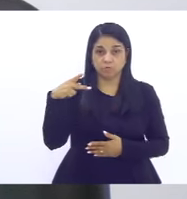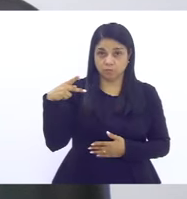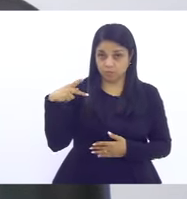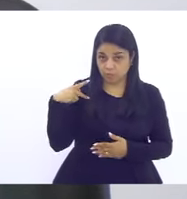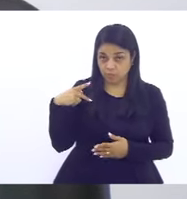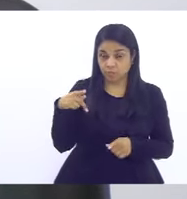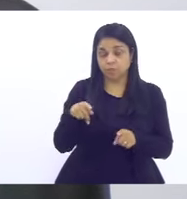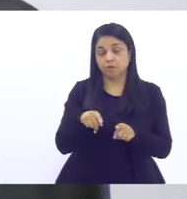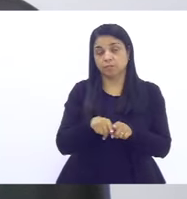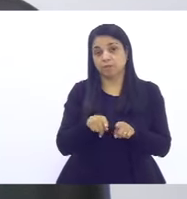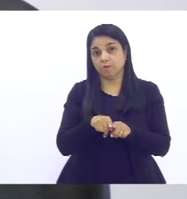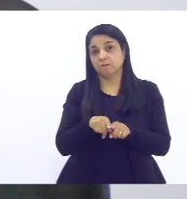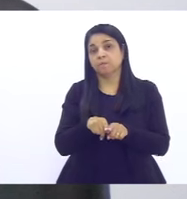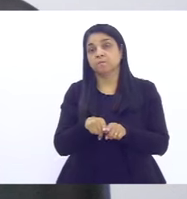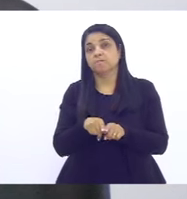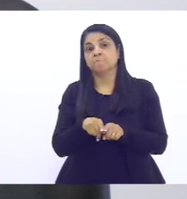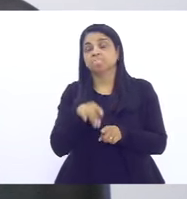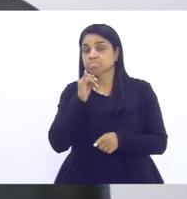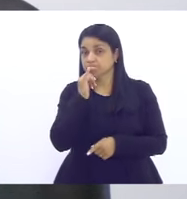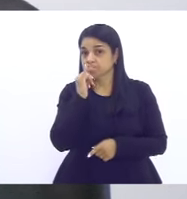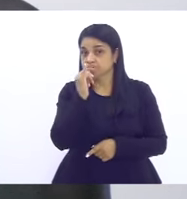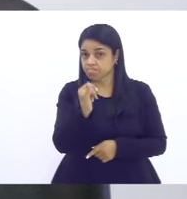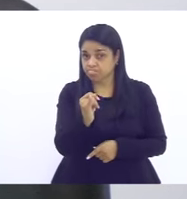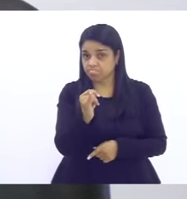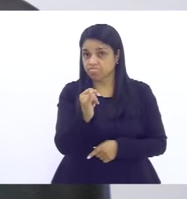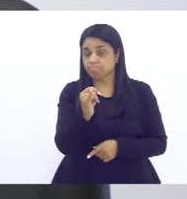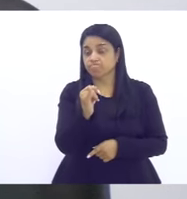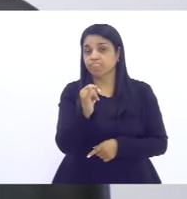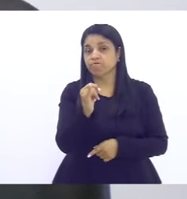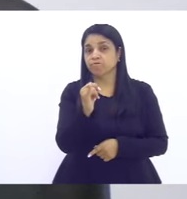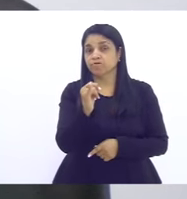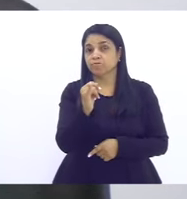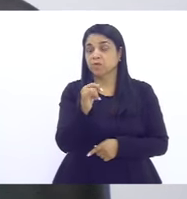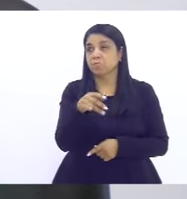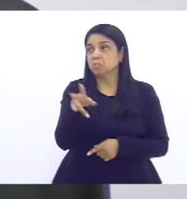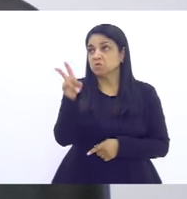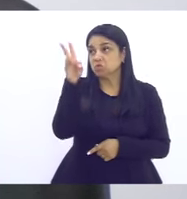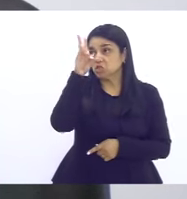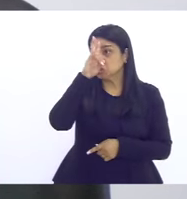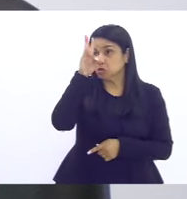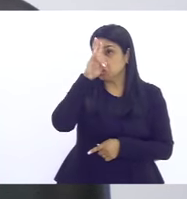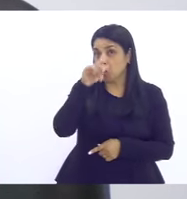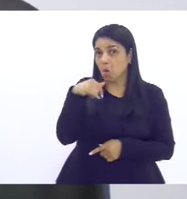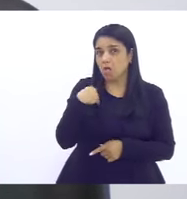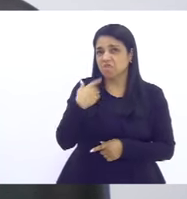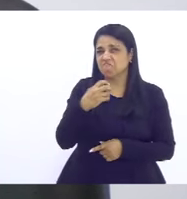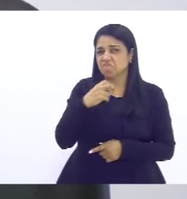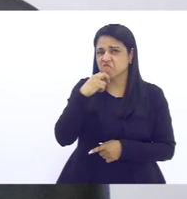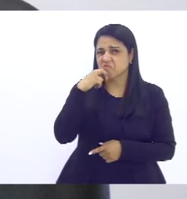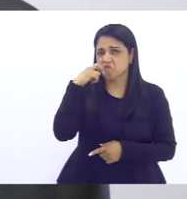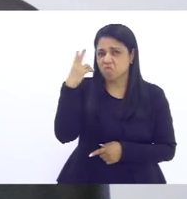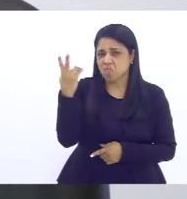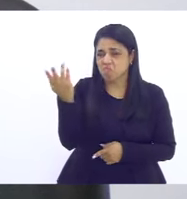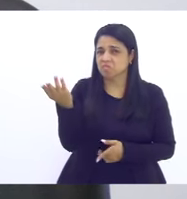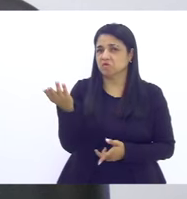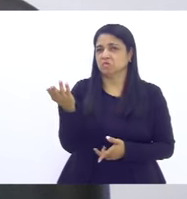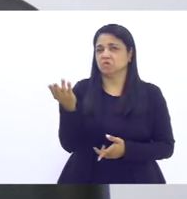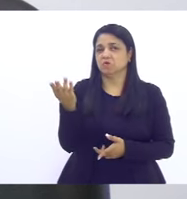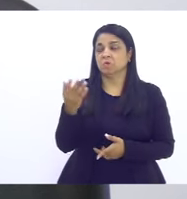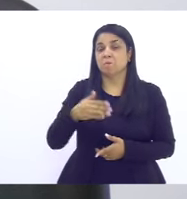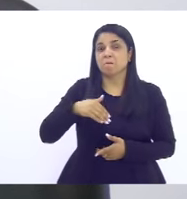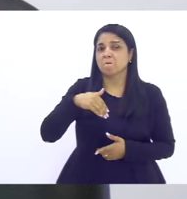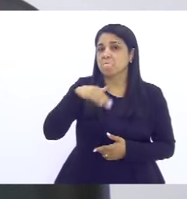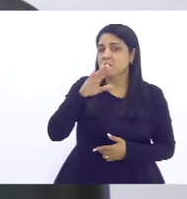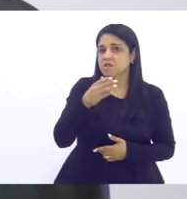fatos. E vale dizer que é um caso, de fato, histórico, alarmante, vergonhoso, constrangedor. Mais de